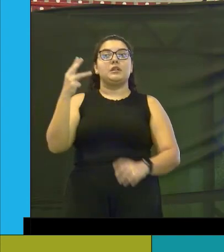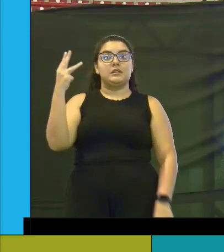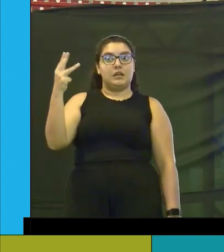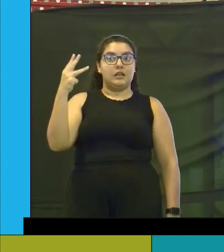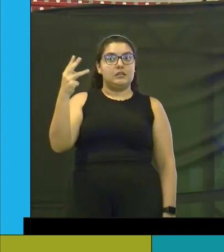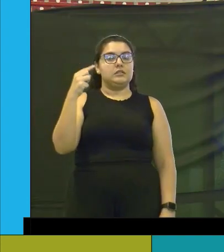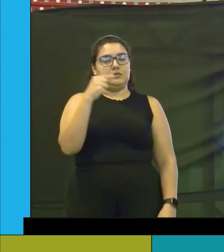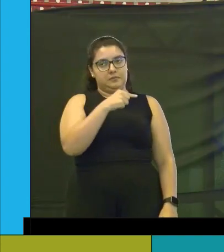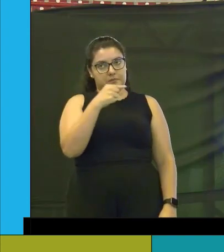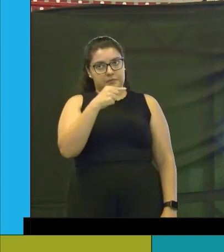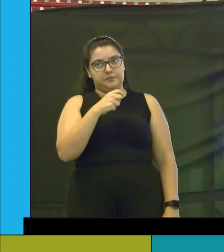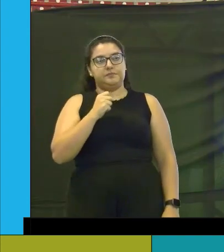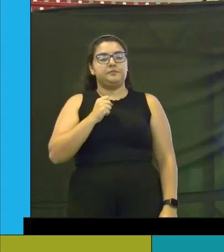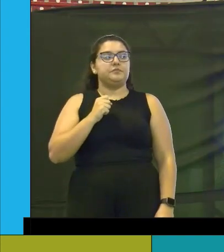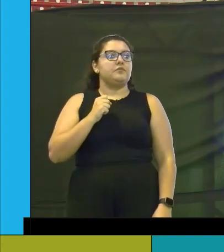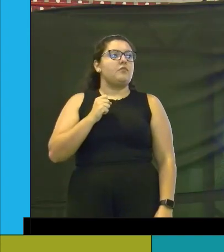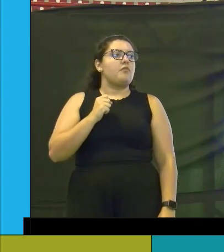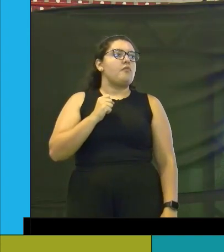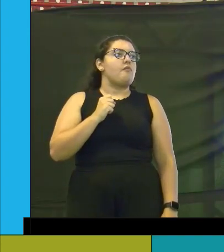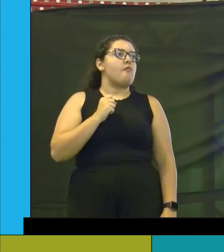3. Oi?